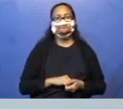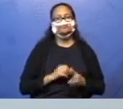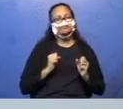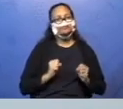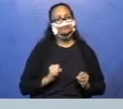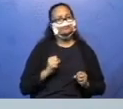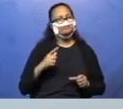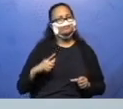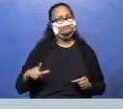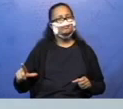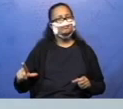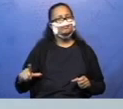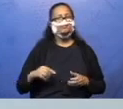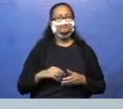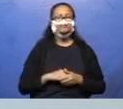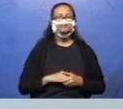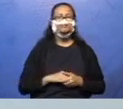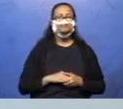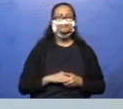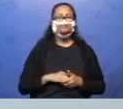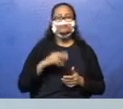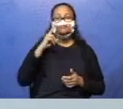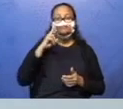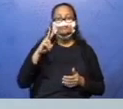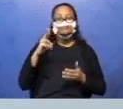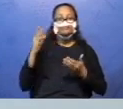Podemos ir? Olha aqui.